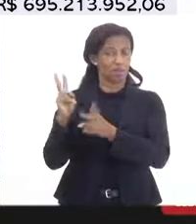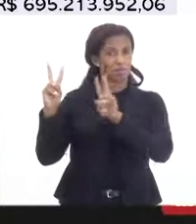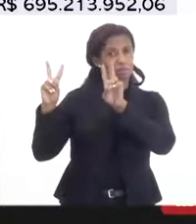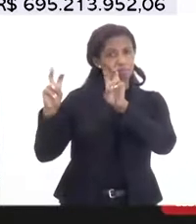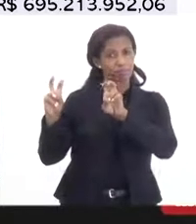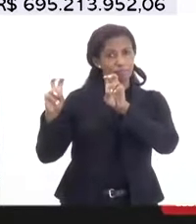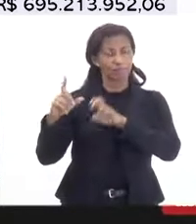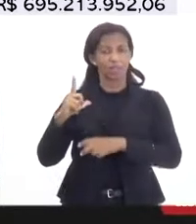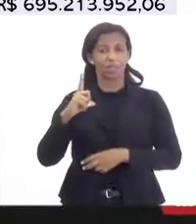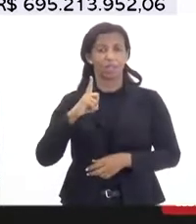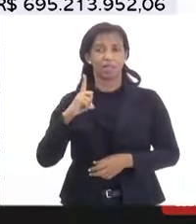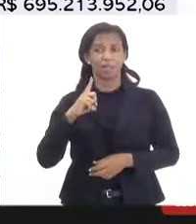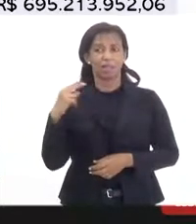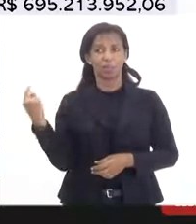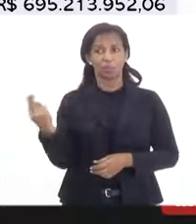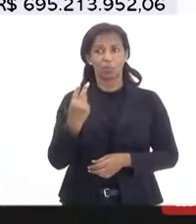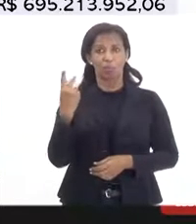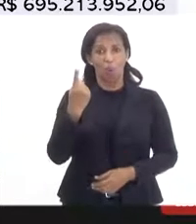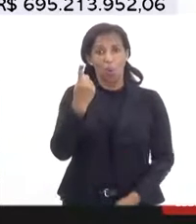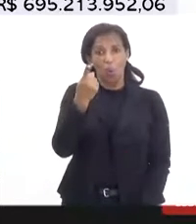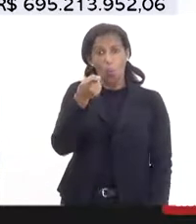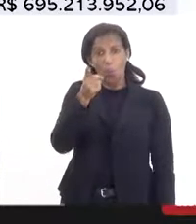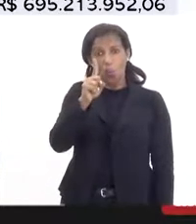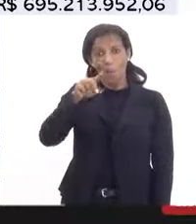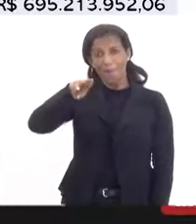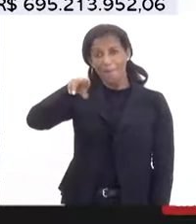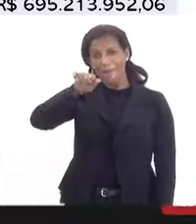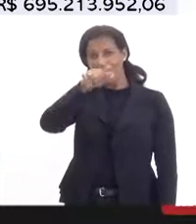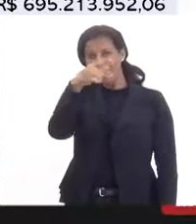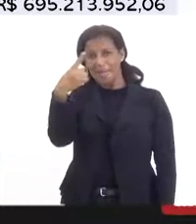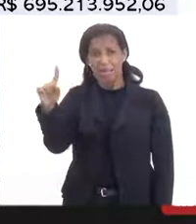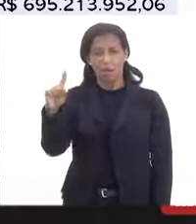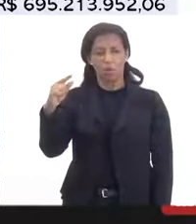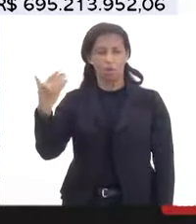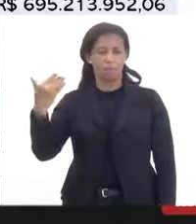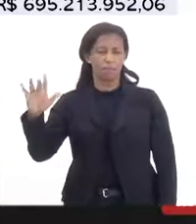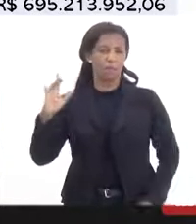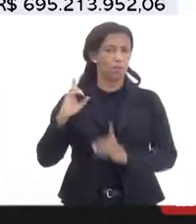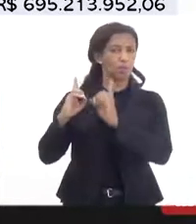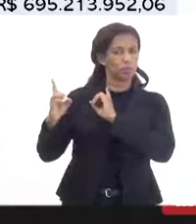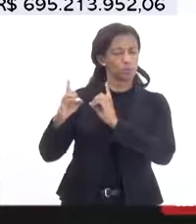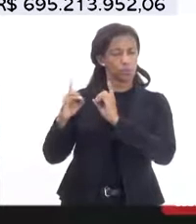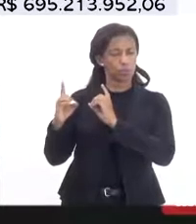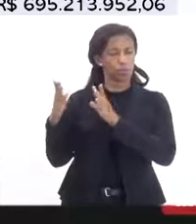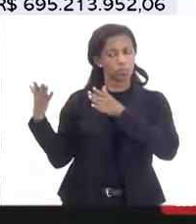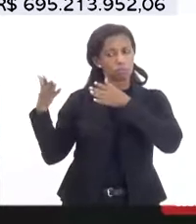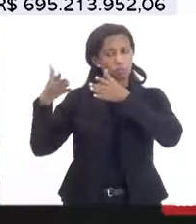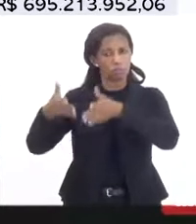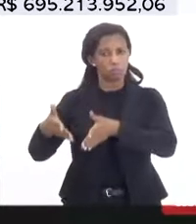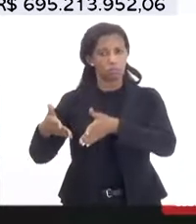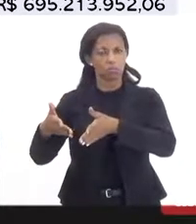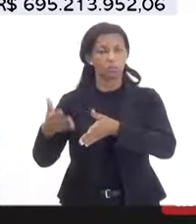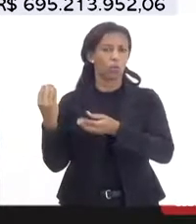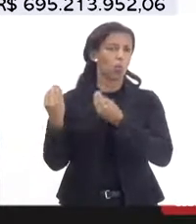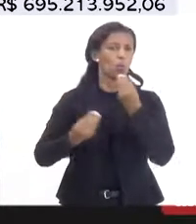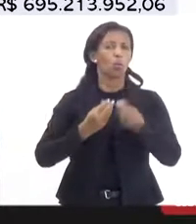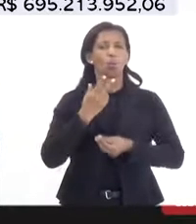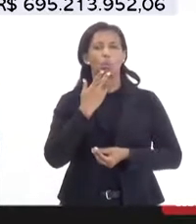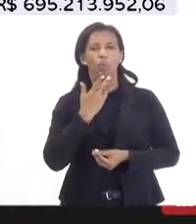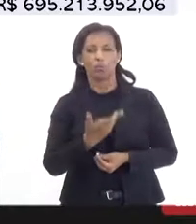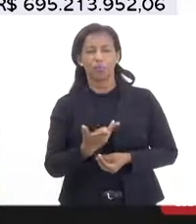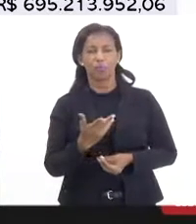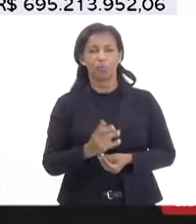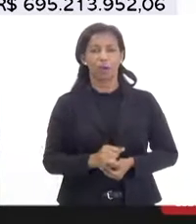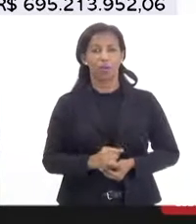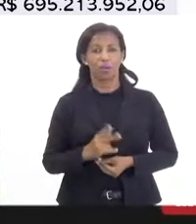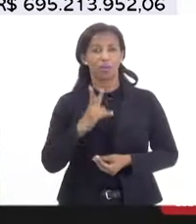nós temos aqui um valor de 1,5 bilhão em discussão, específica discussão, como eu disse, discussão